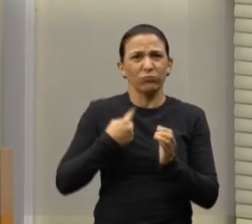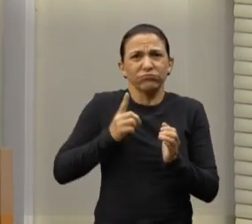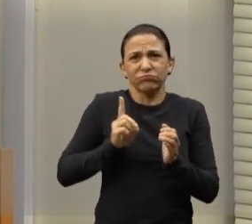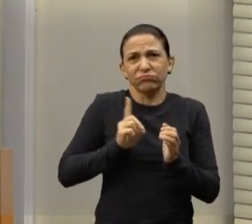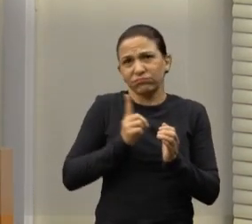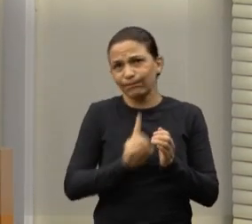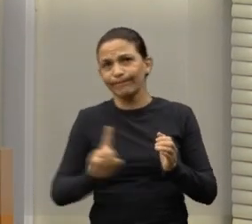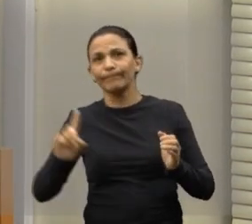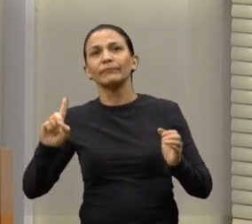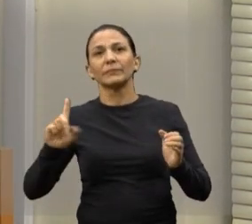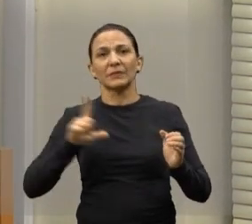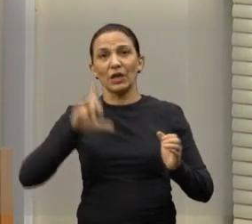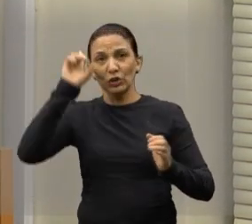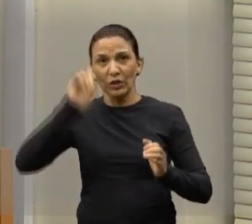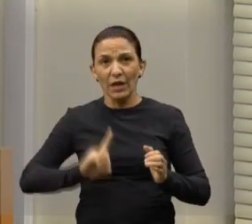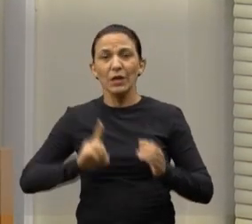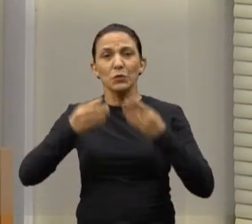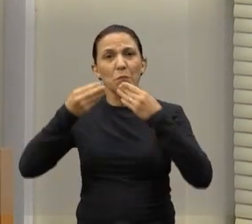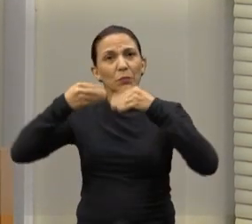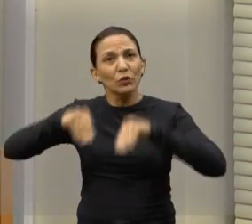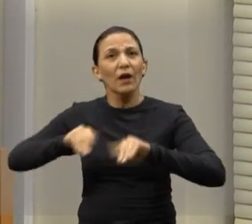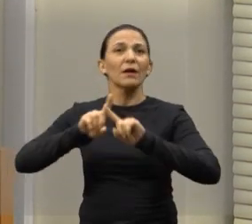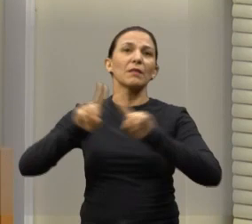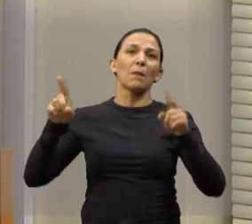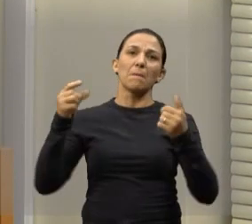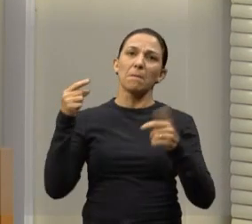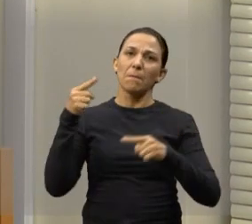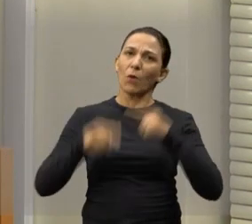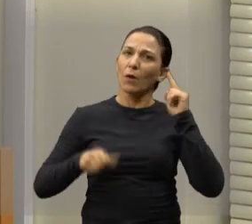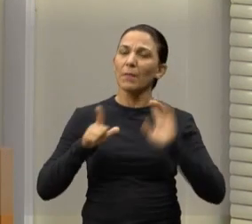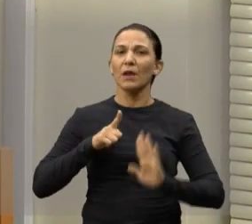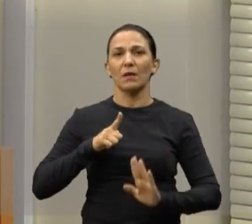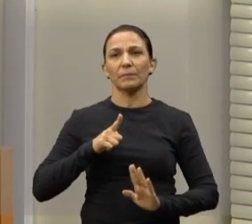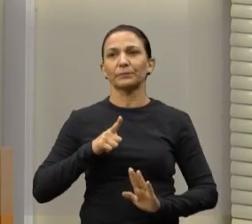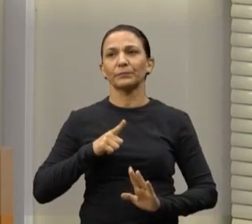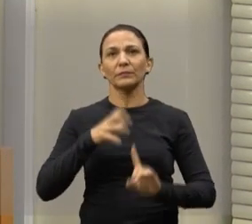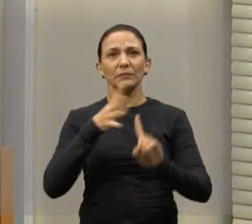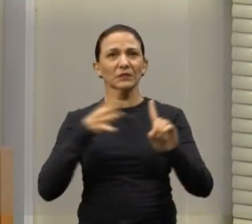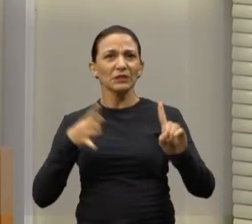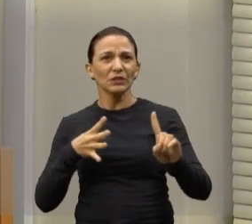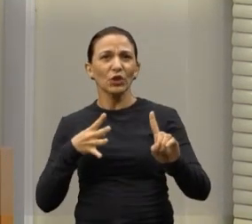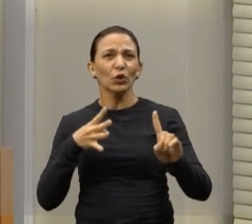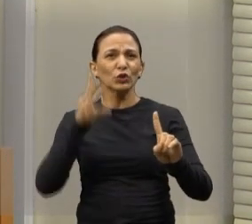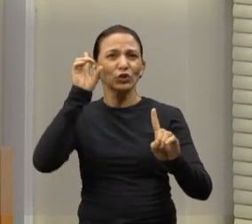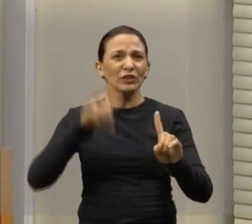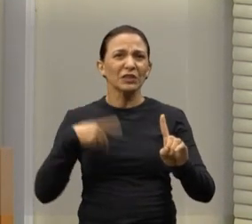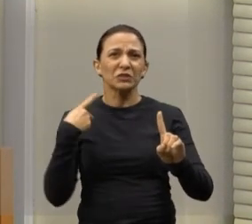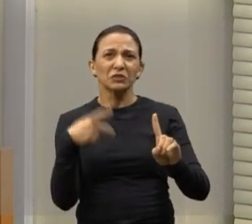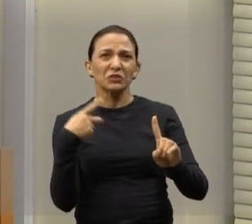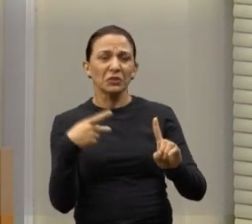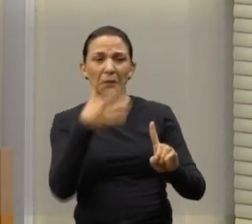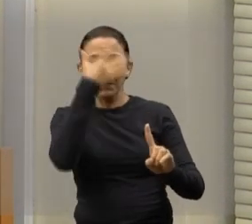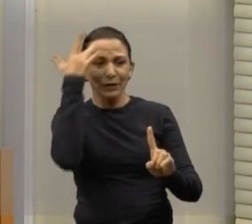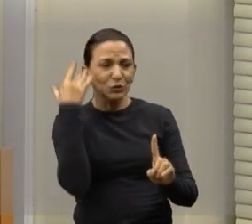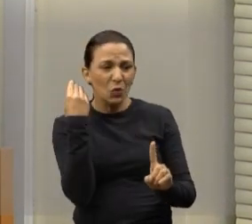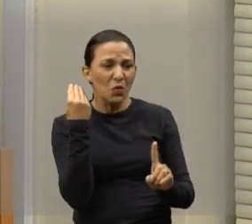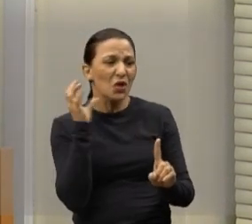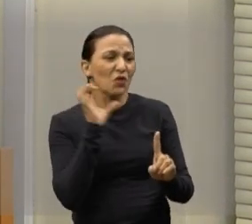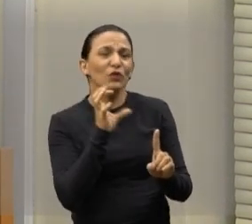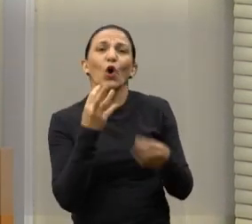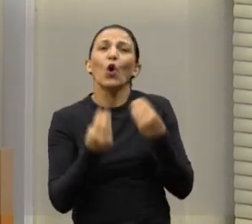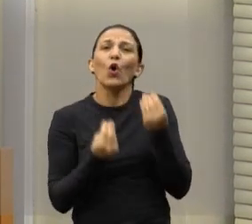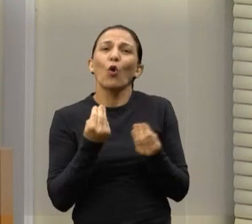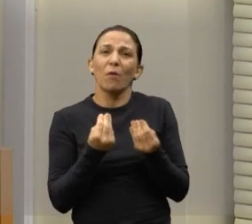prejudicados agora o que que o garantido dos direitos das pessoas lgbts afetam os direitos desses fundamentalistas